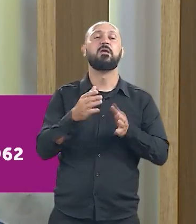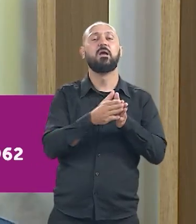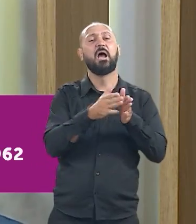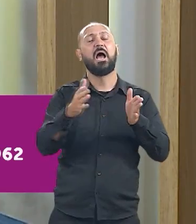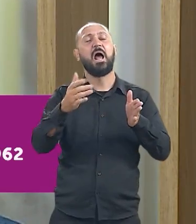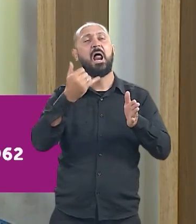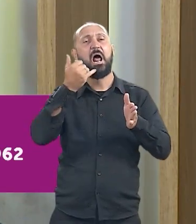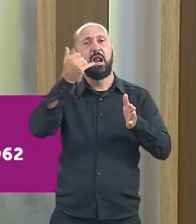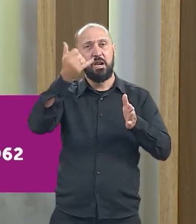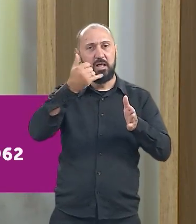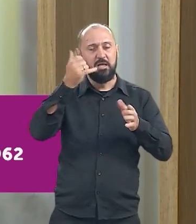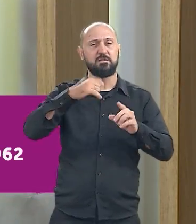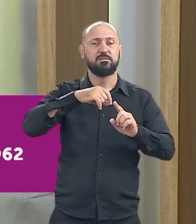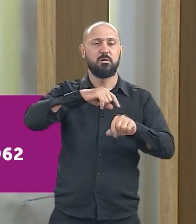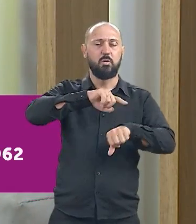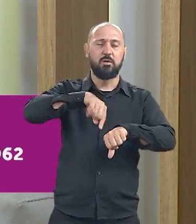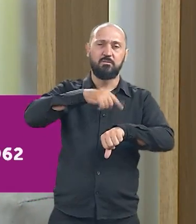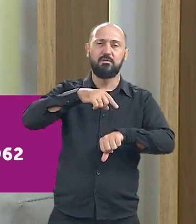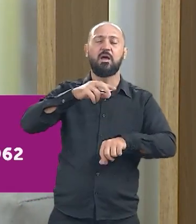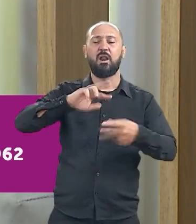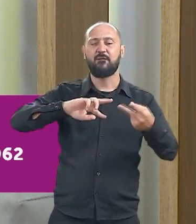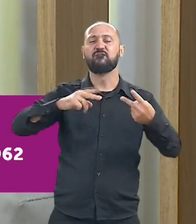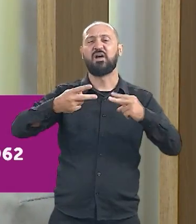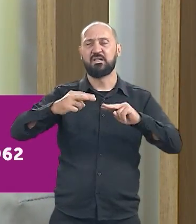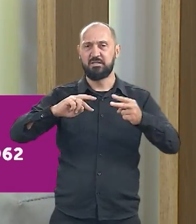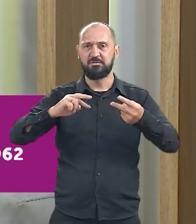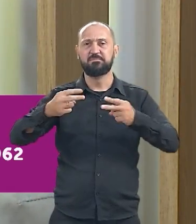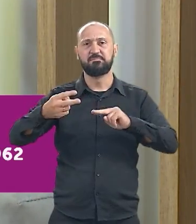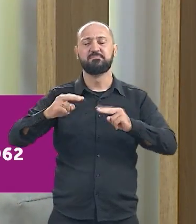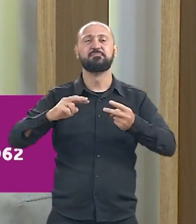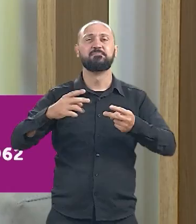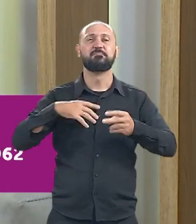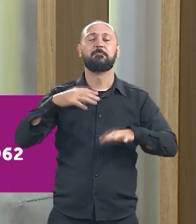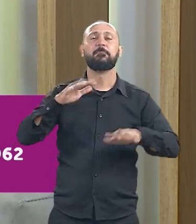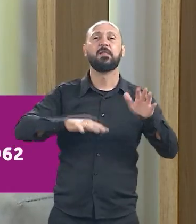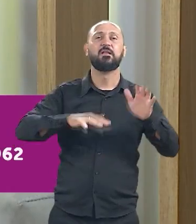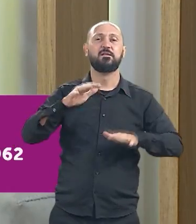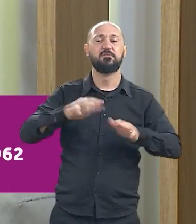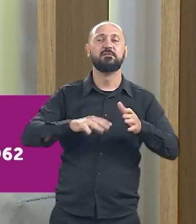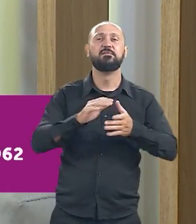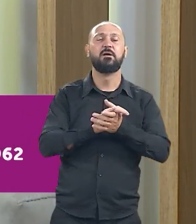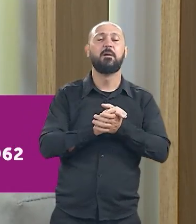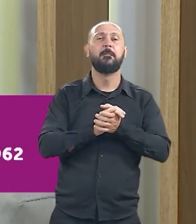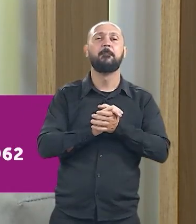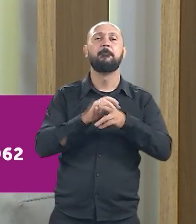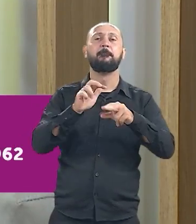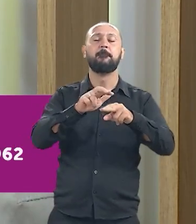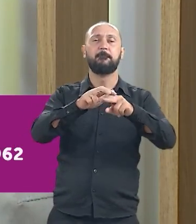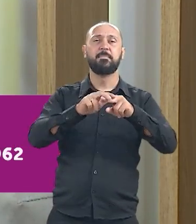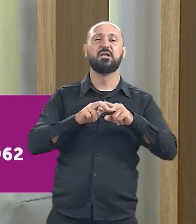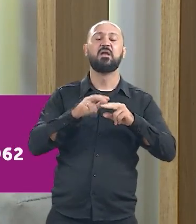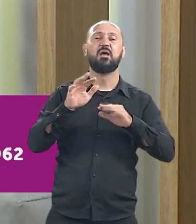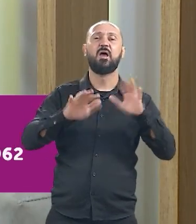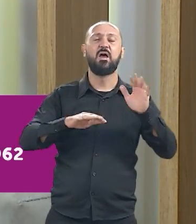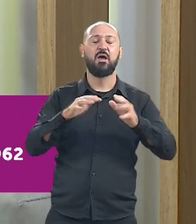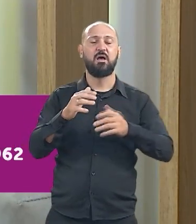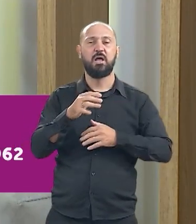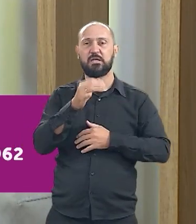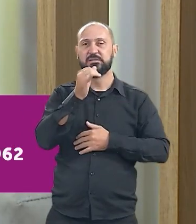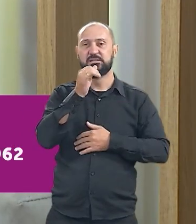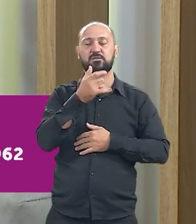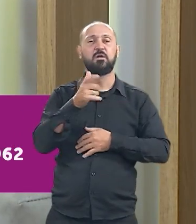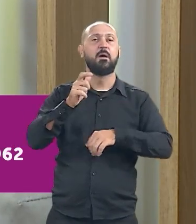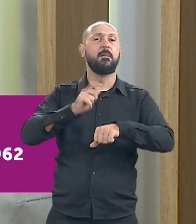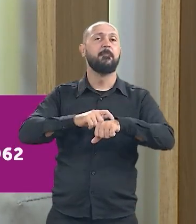também? Varia. Depende da... Isso é outra situação que o voluntário vai aprendendo,